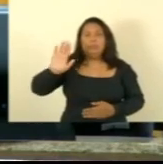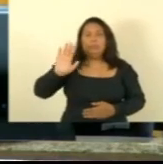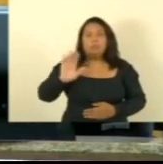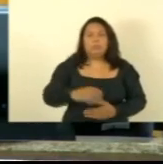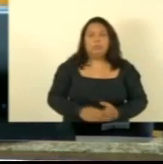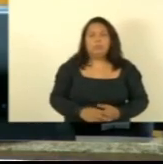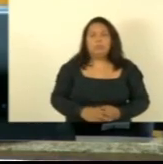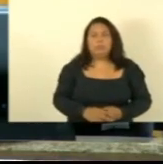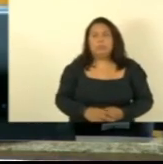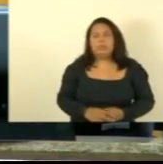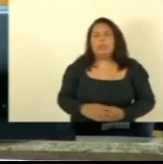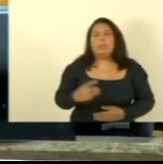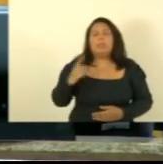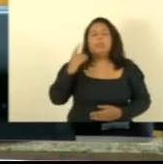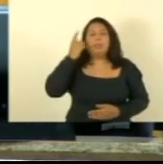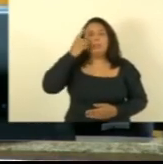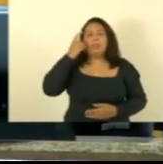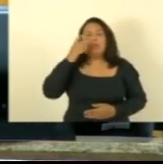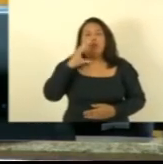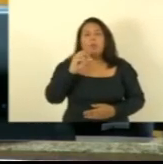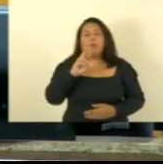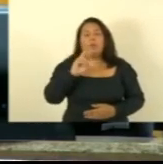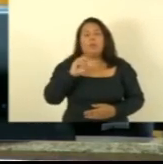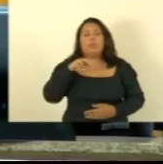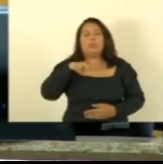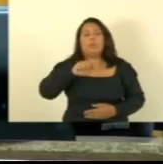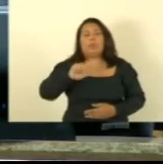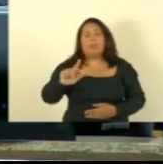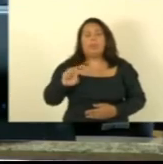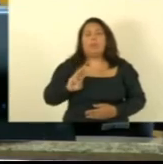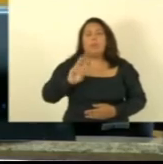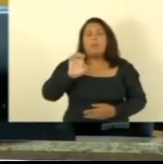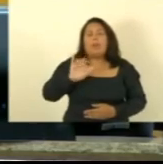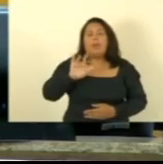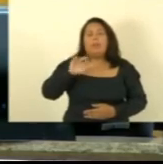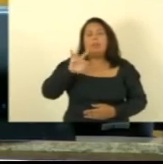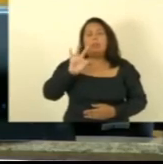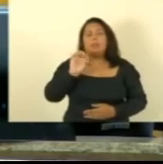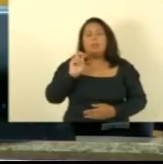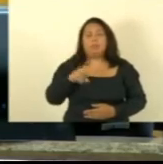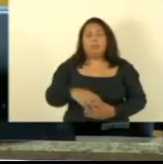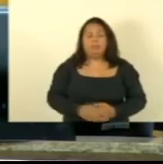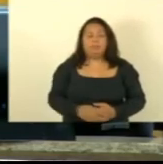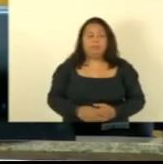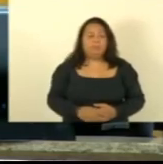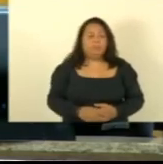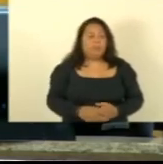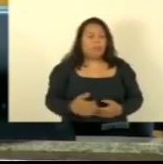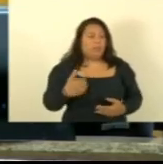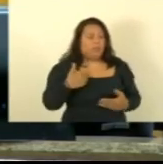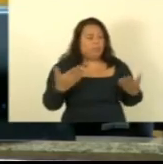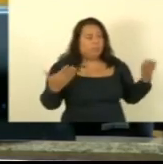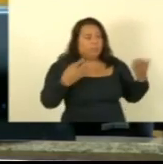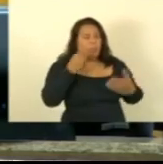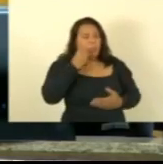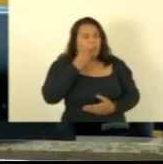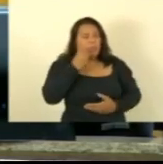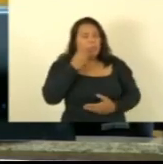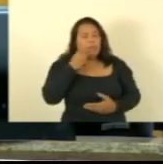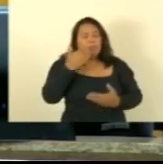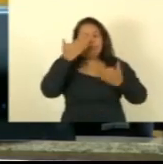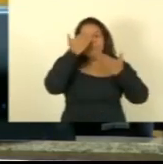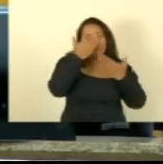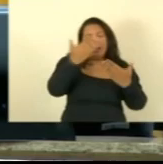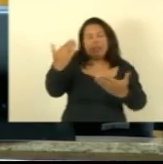senhor presidente, deputado Coronel Wellington. Senhores e senhoras deputados, gostaria, nessa oportunidade, de agradecer